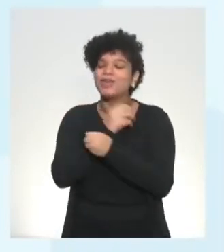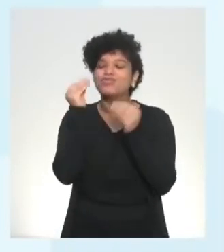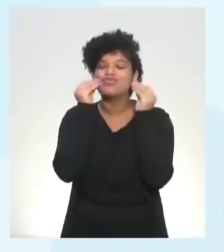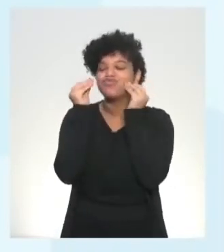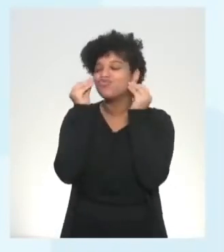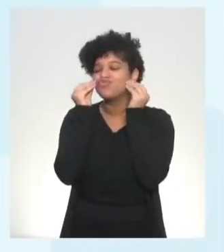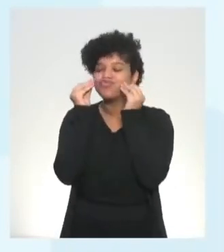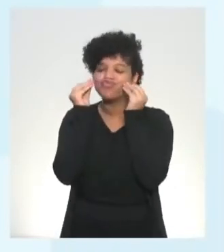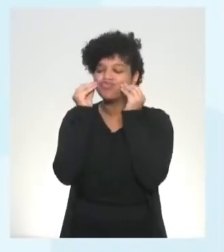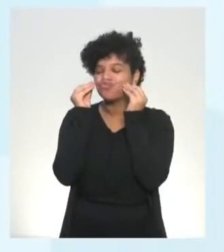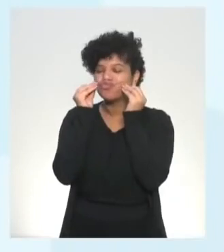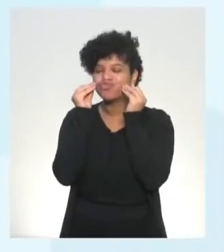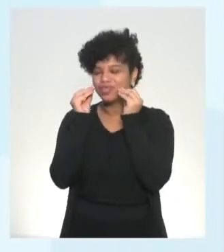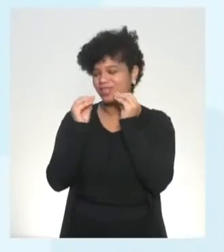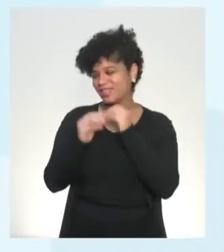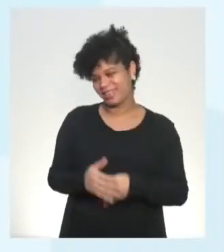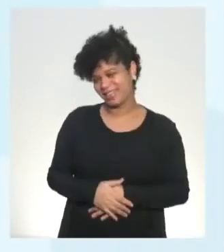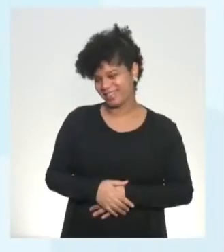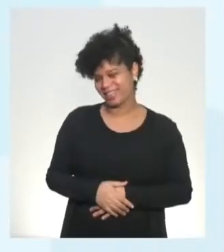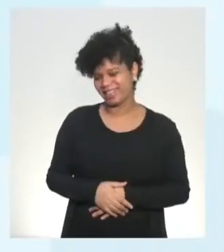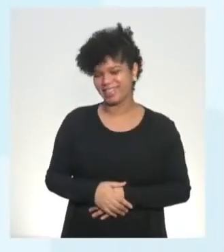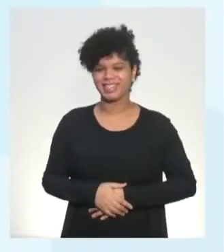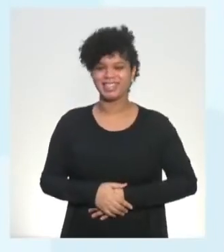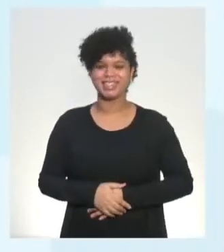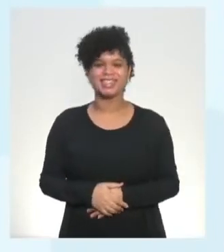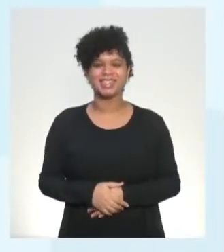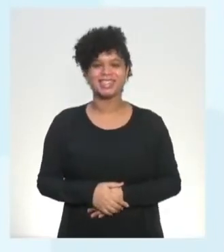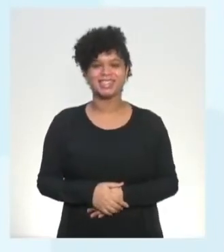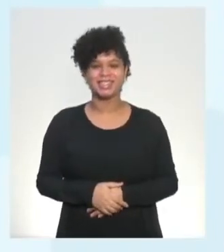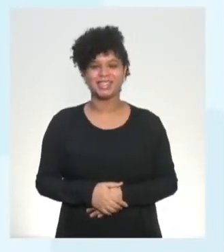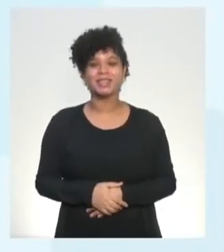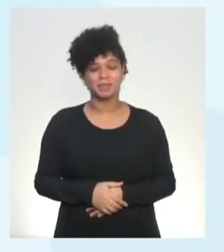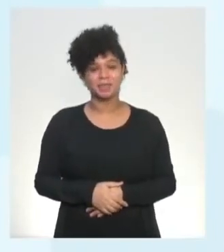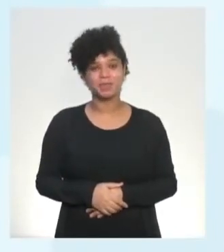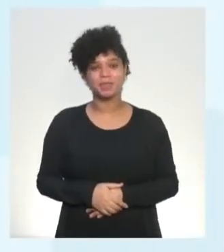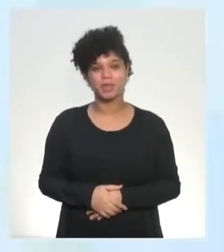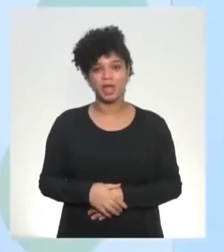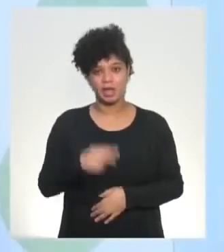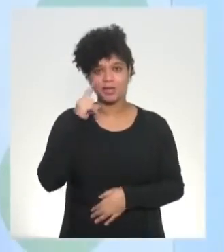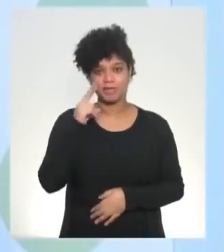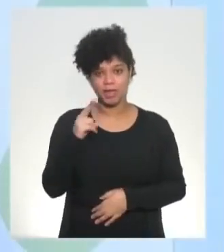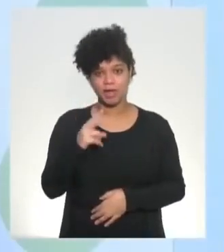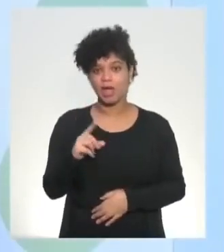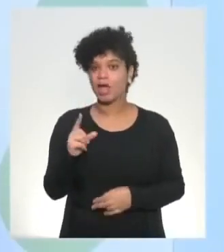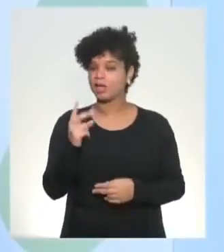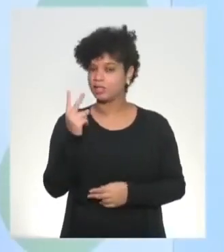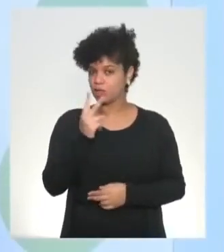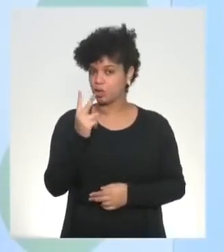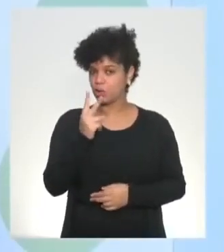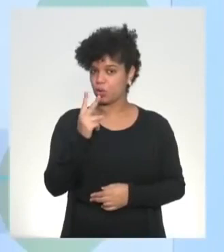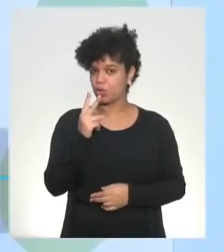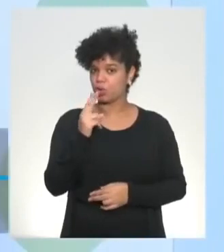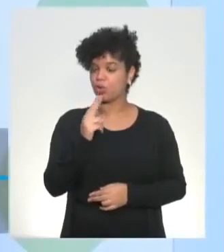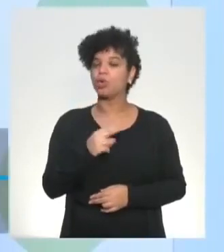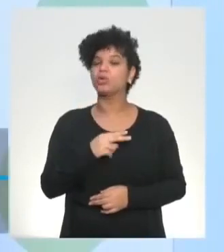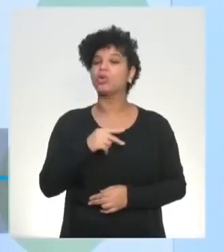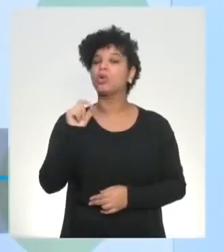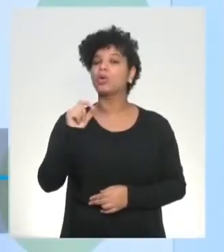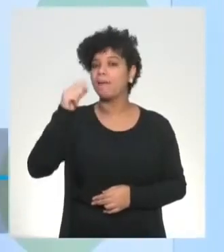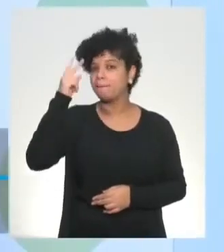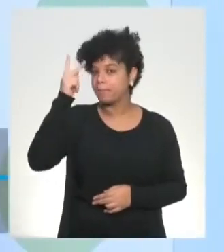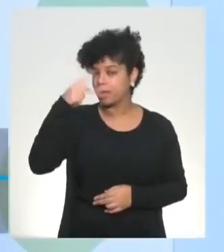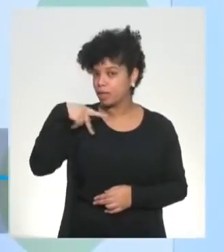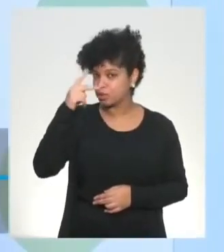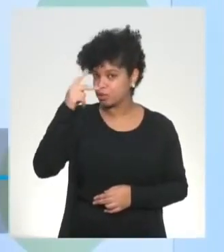beijinhos e carinhos sem ter fim. Muito bem. Olha a segunda carta, é uma segunda carta mais